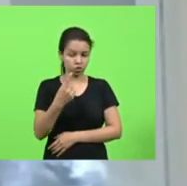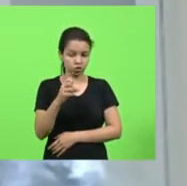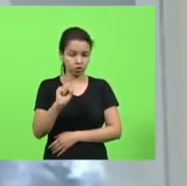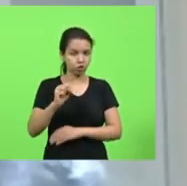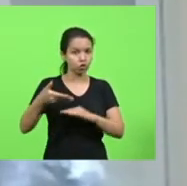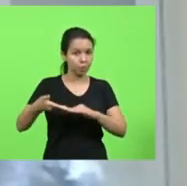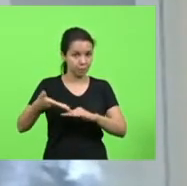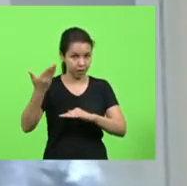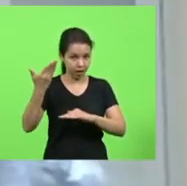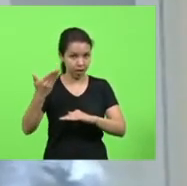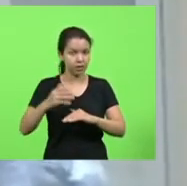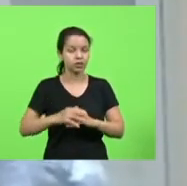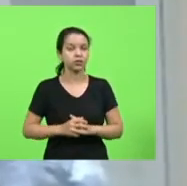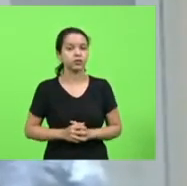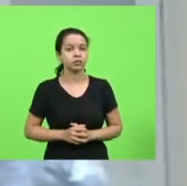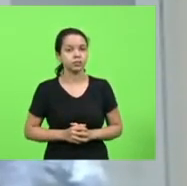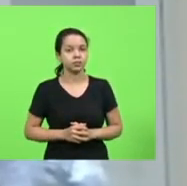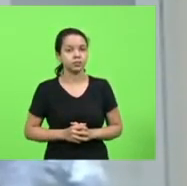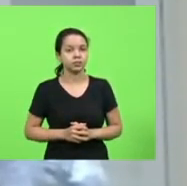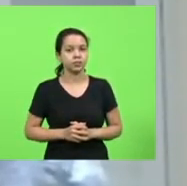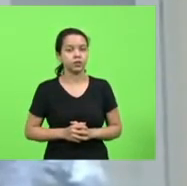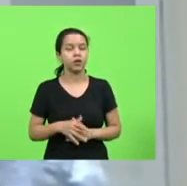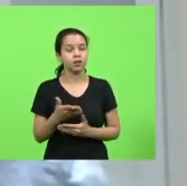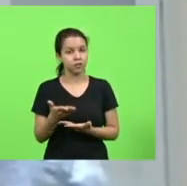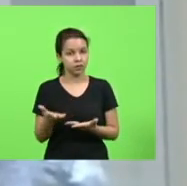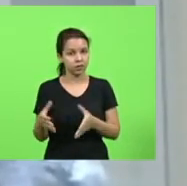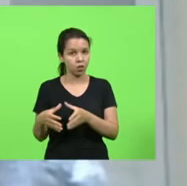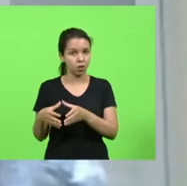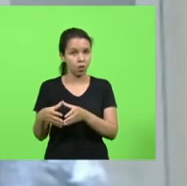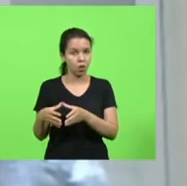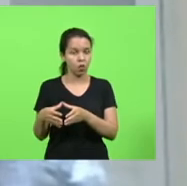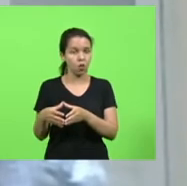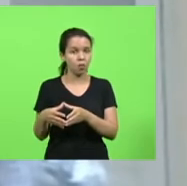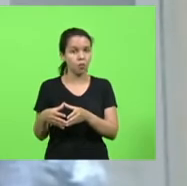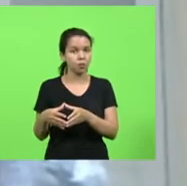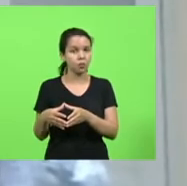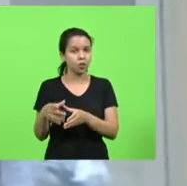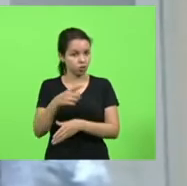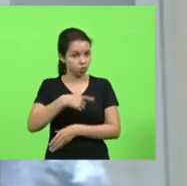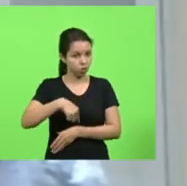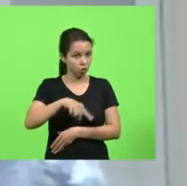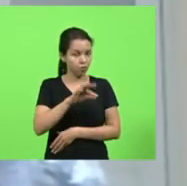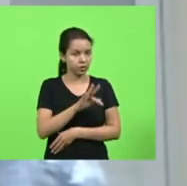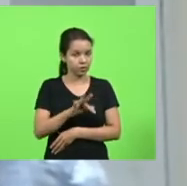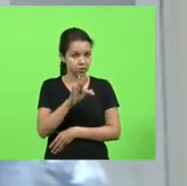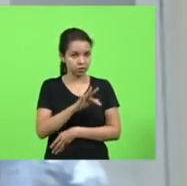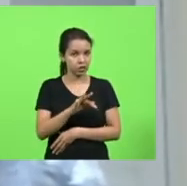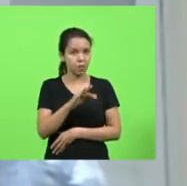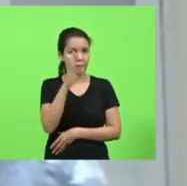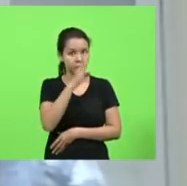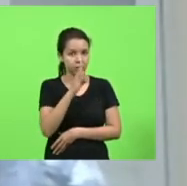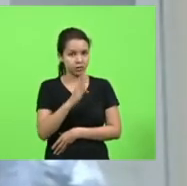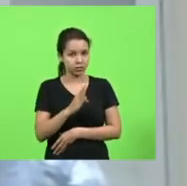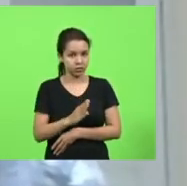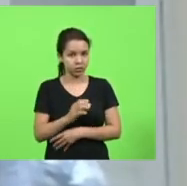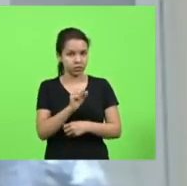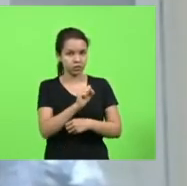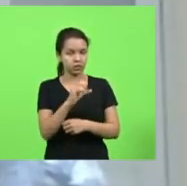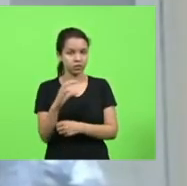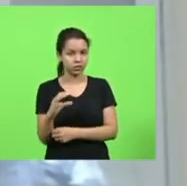tão logo inicie esse grupo. Para nós, para a Federação Brasileira, para a Federação Catarinense,